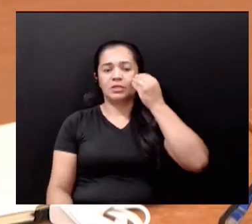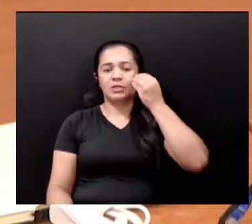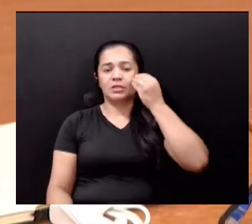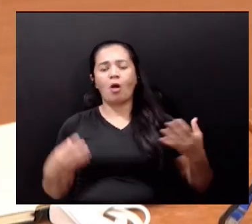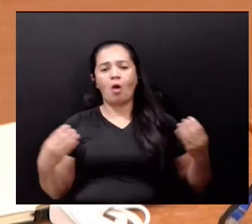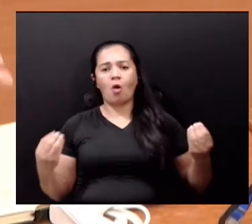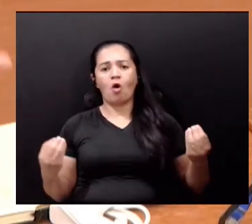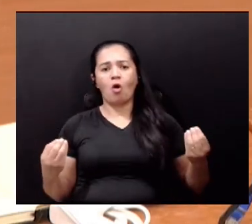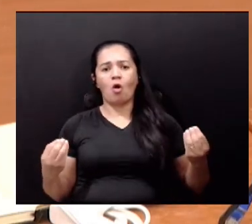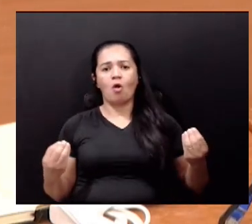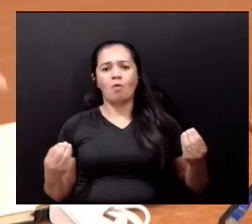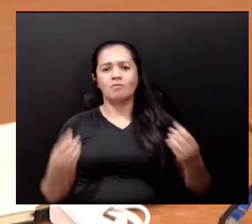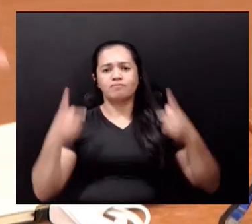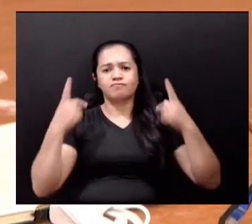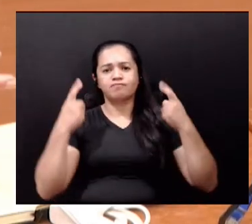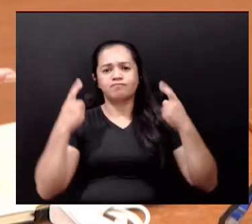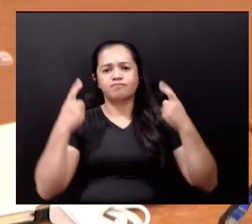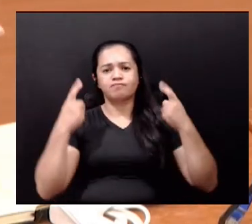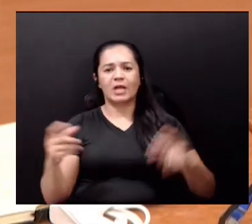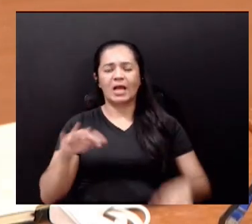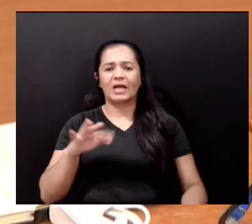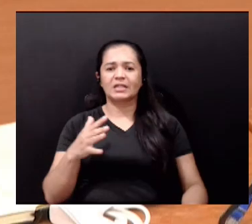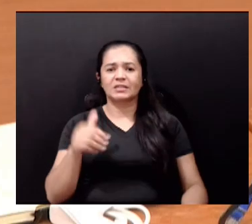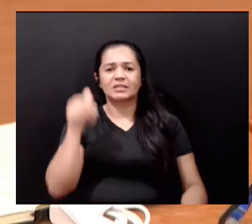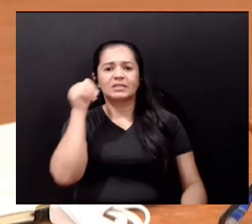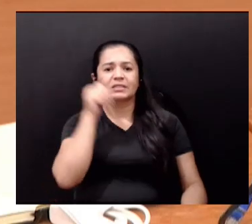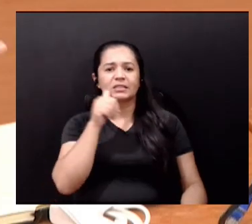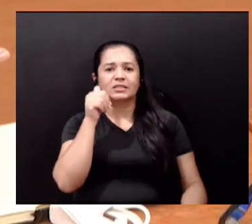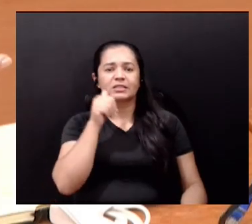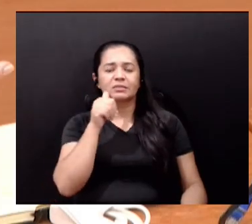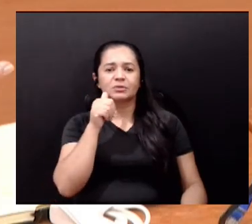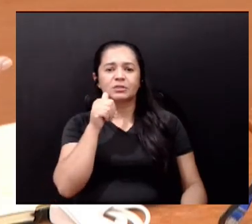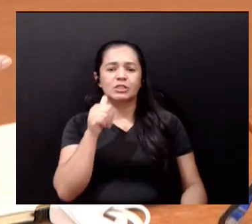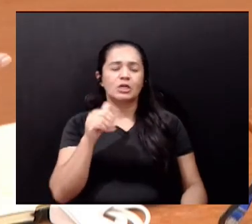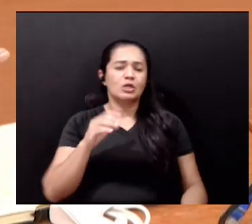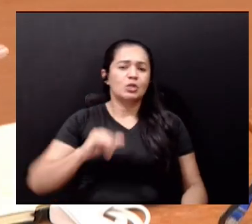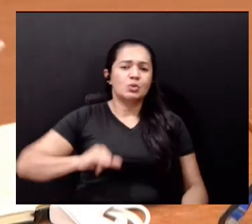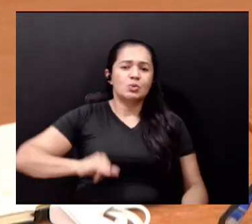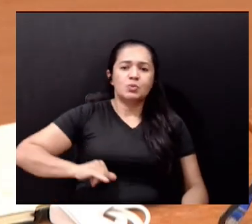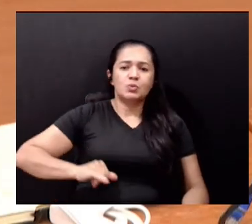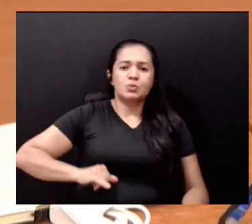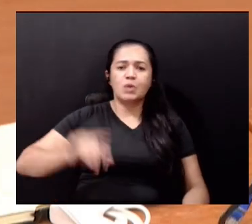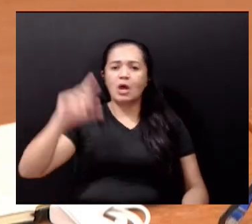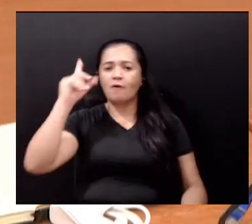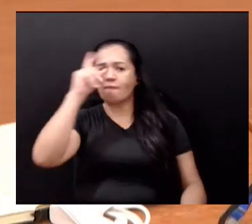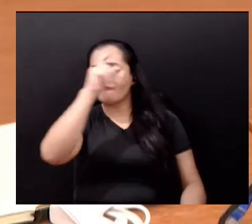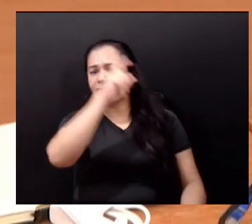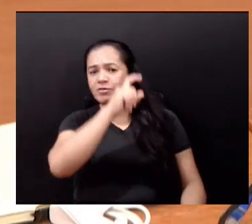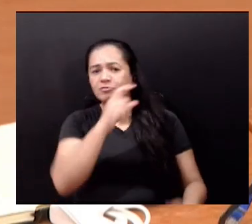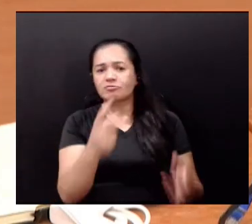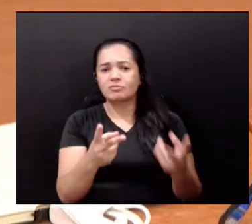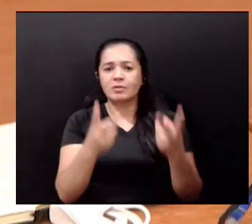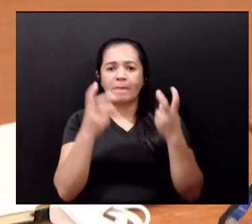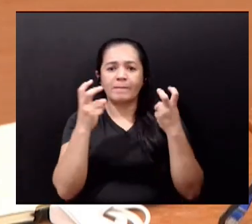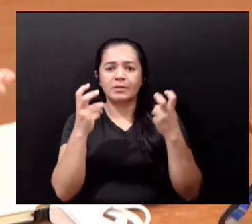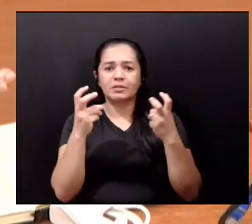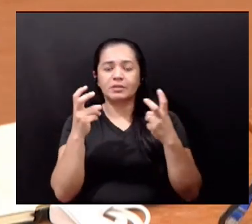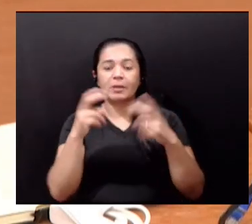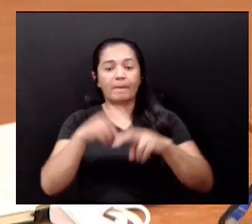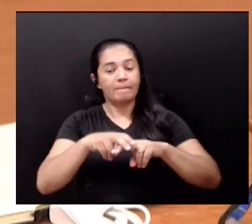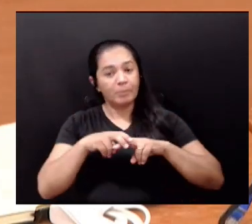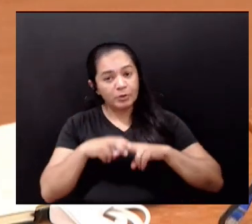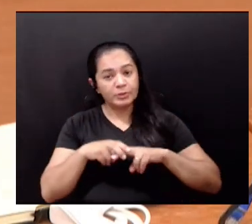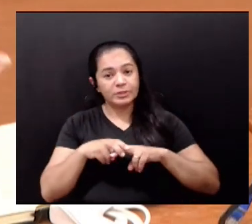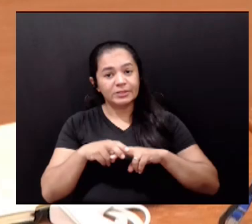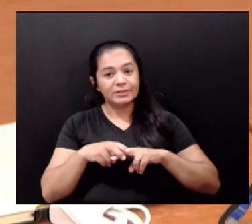multifacetada. Muitas vezes a própria mulher que está sofrendo essa violência, ela tem dificuldade de reconhecer. E por isso mesmo, quanto é